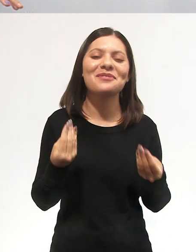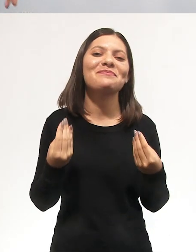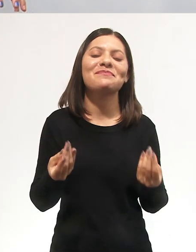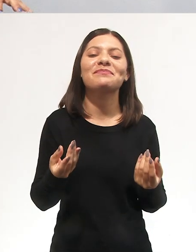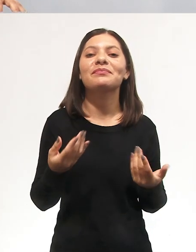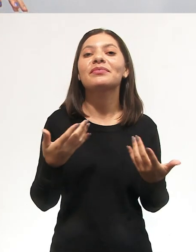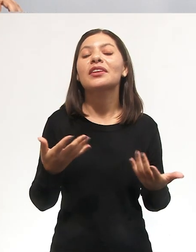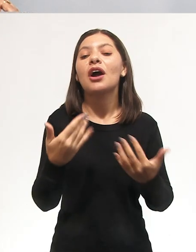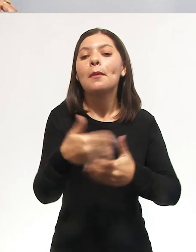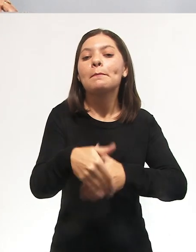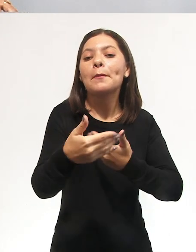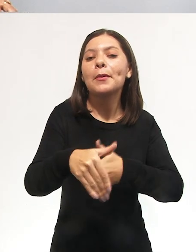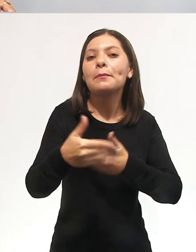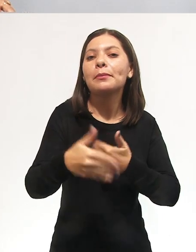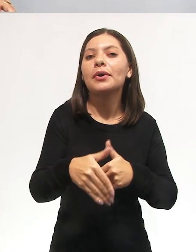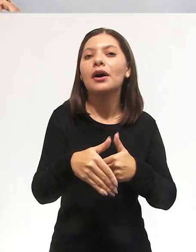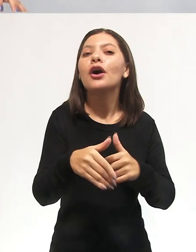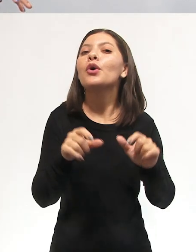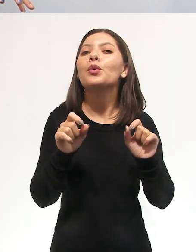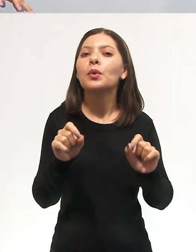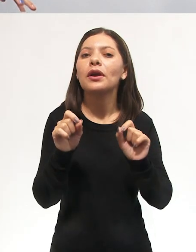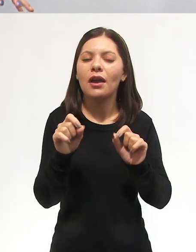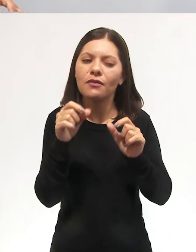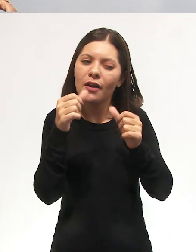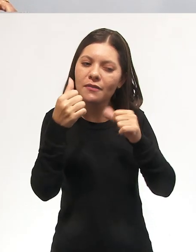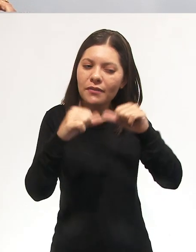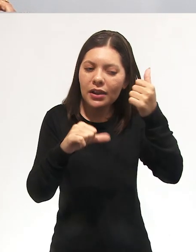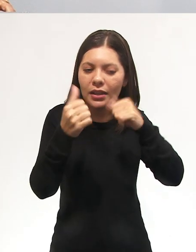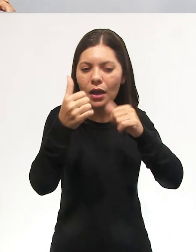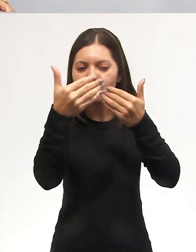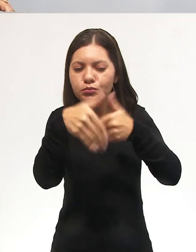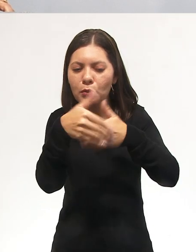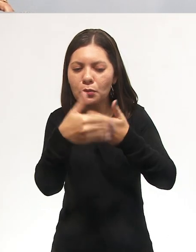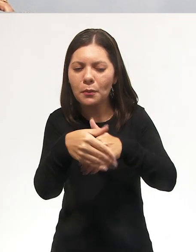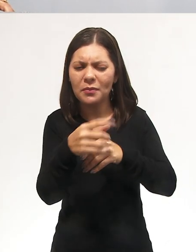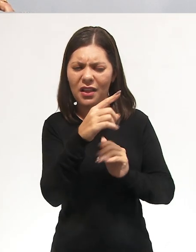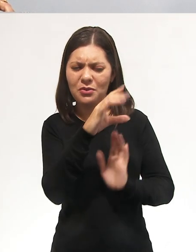Então, o que essas avaliações externas fazem? Elas avaliam